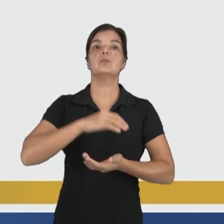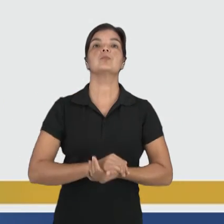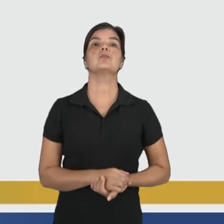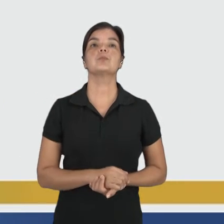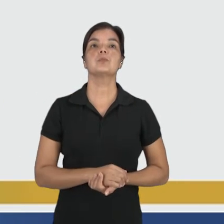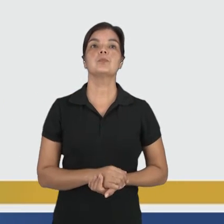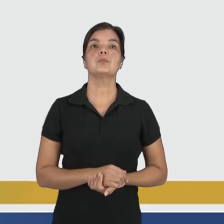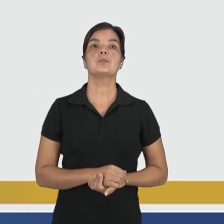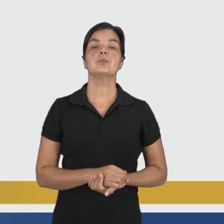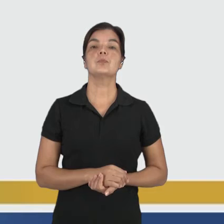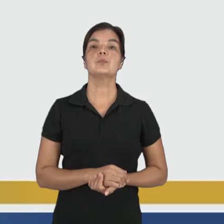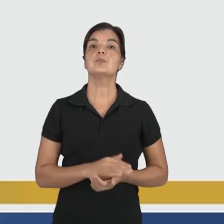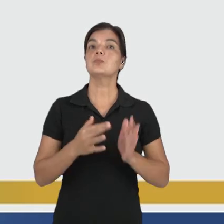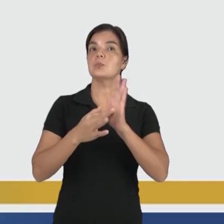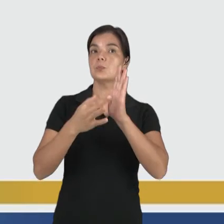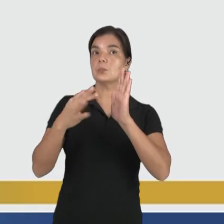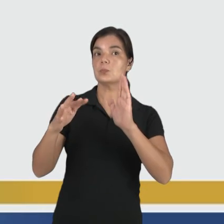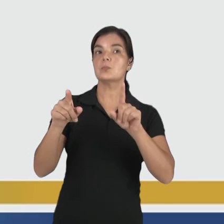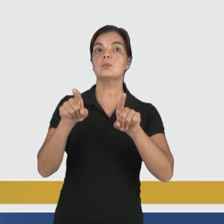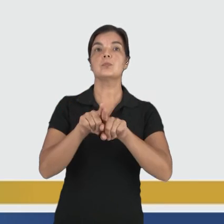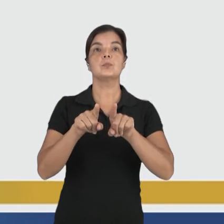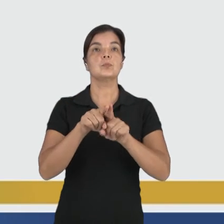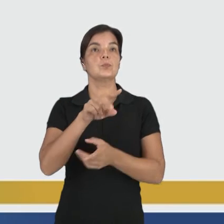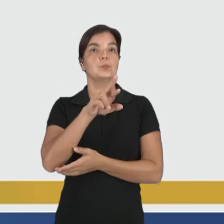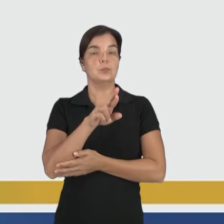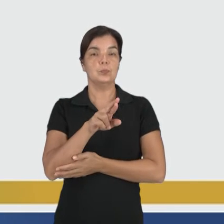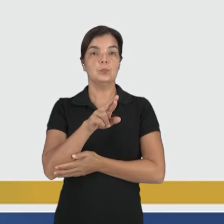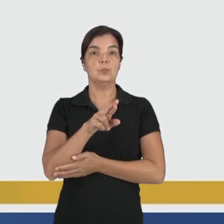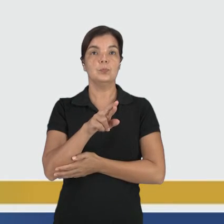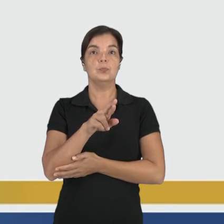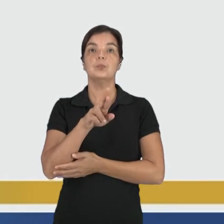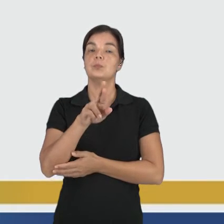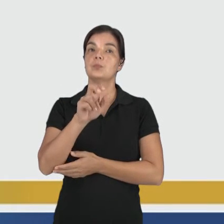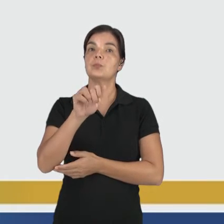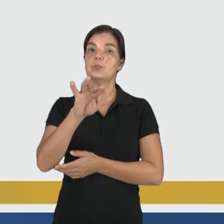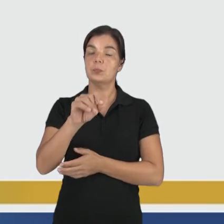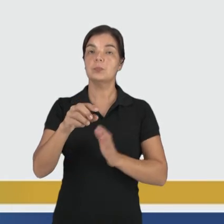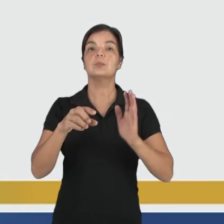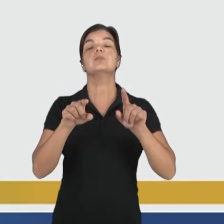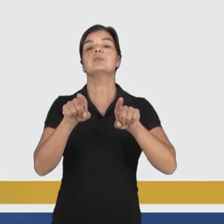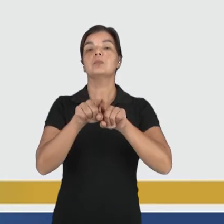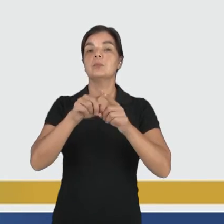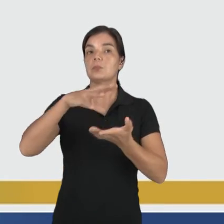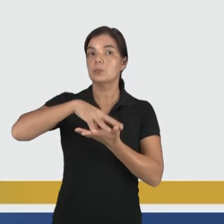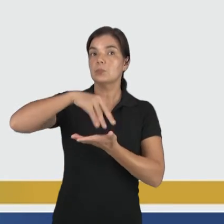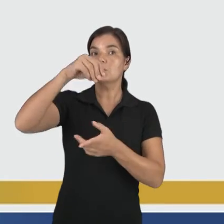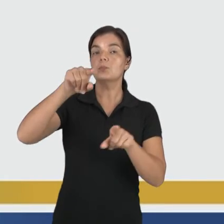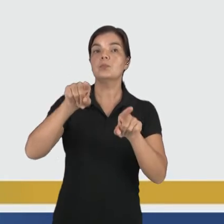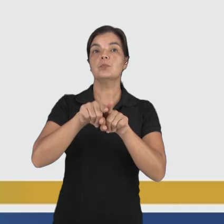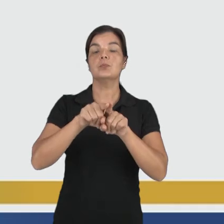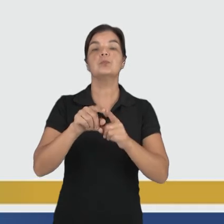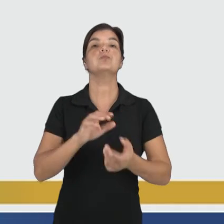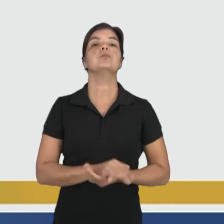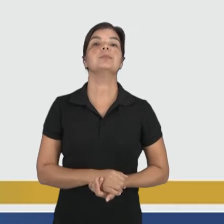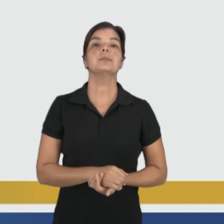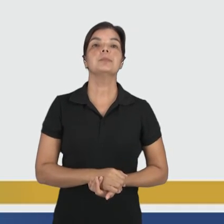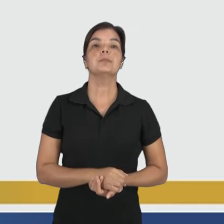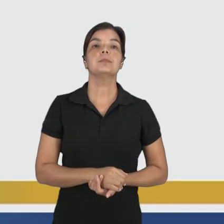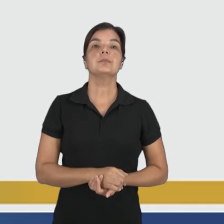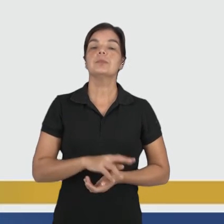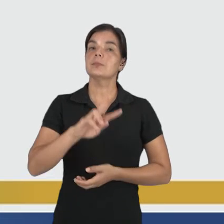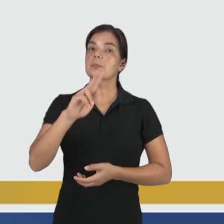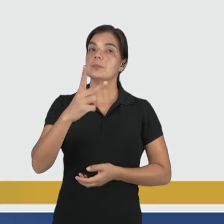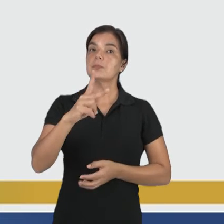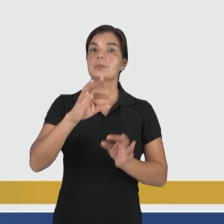Então, nessa fórmula, nós temos o R, que é o raio da base do cone, que é o do círculo, né? E o H,